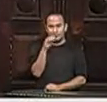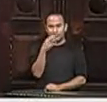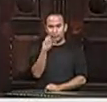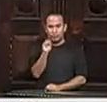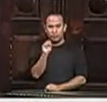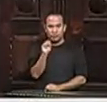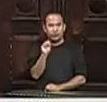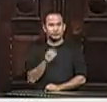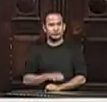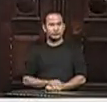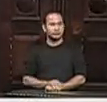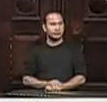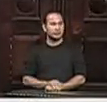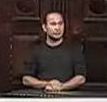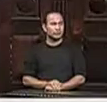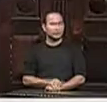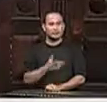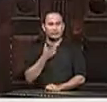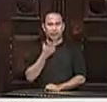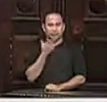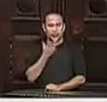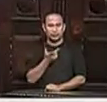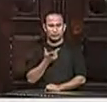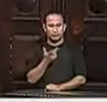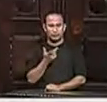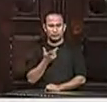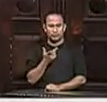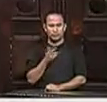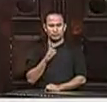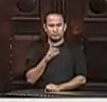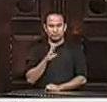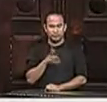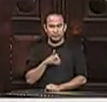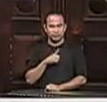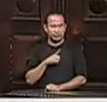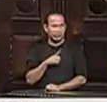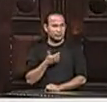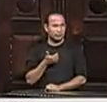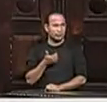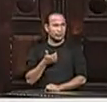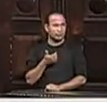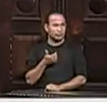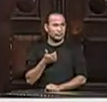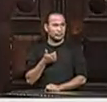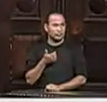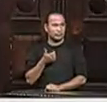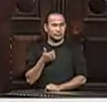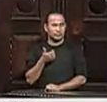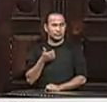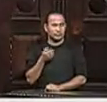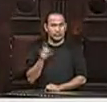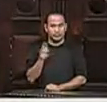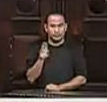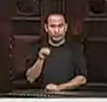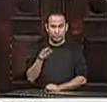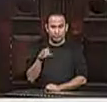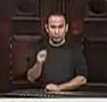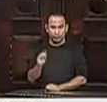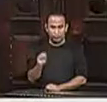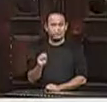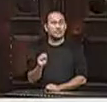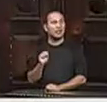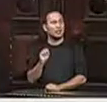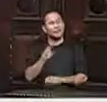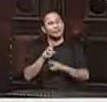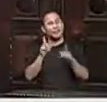uns quebrados, a LOA já prevê um déficit, deputada Lucinha, da ordem de 10 bilhões. A